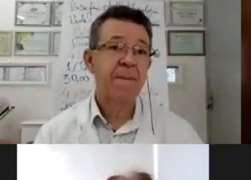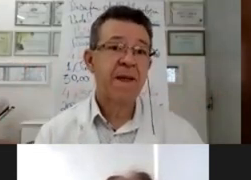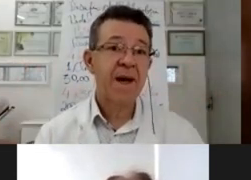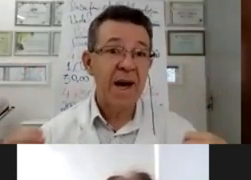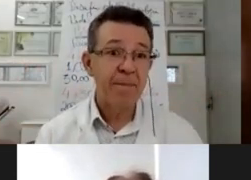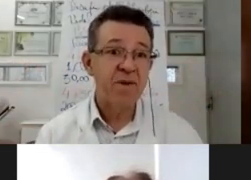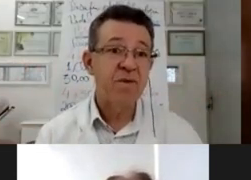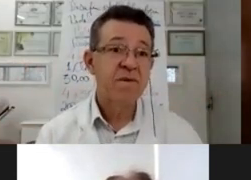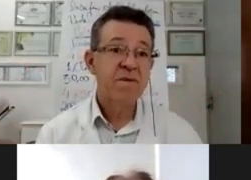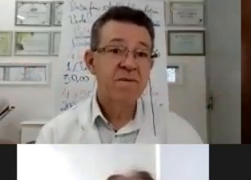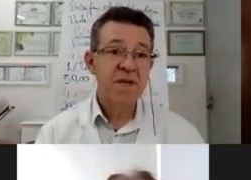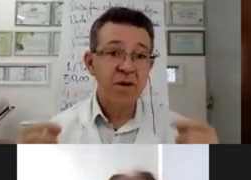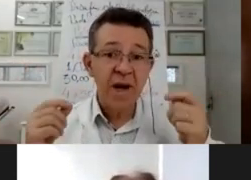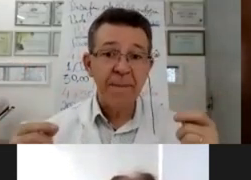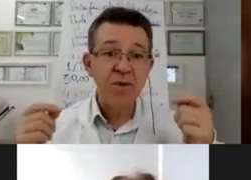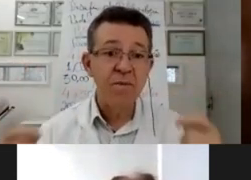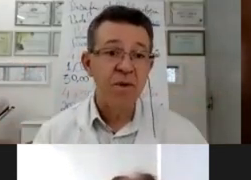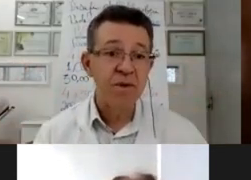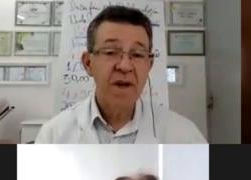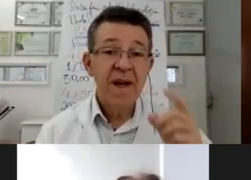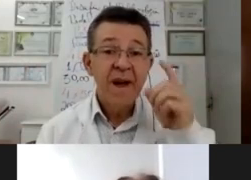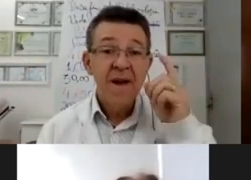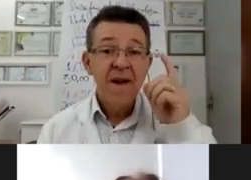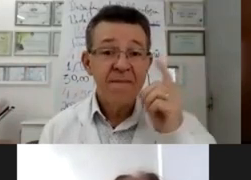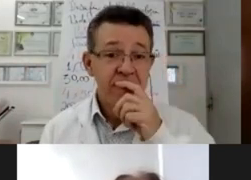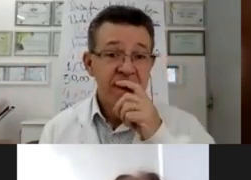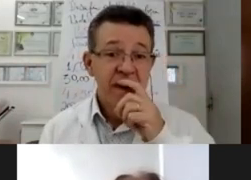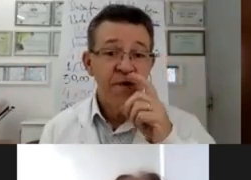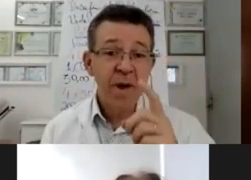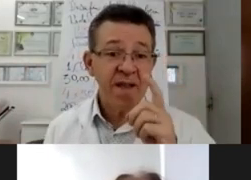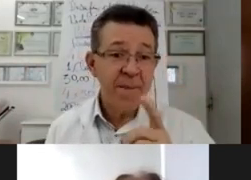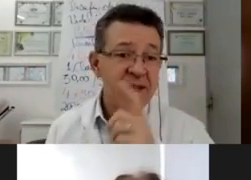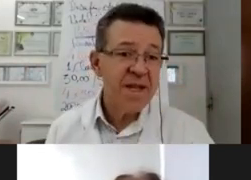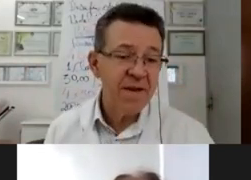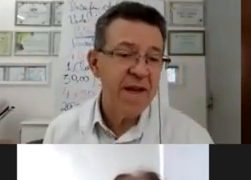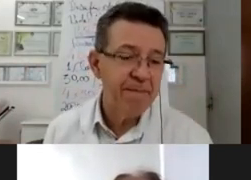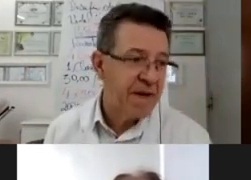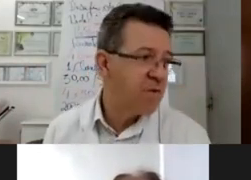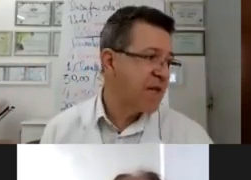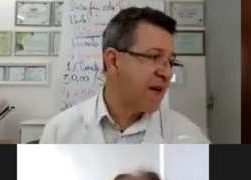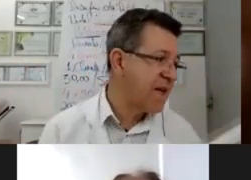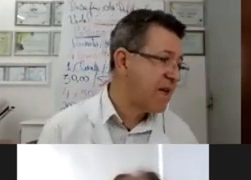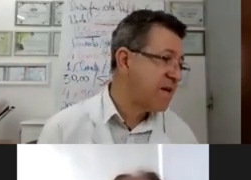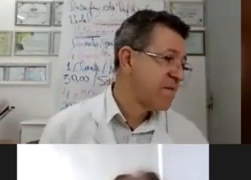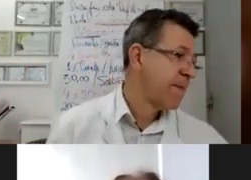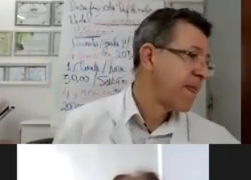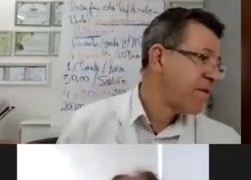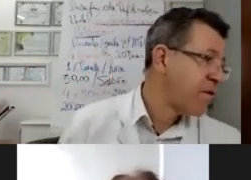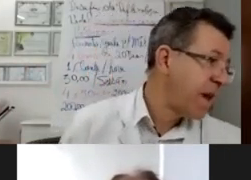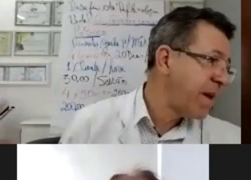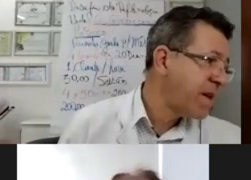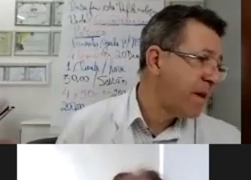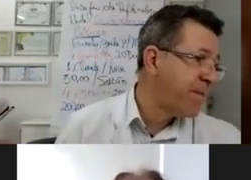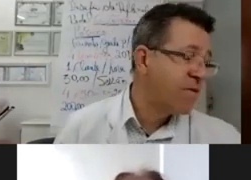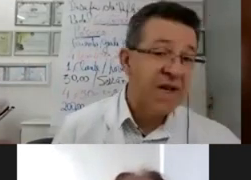atender. Rápido, dinheiro rápido no bolso. Eu vou até me atrever a perguntar aqui,